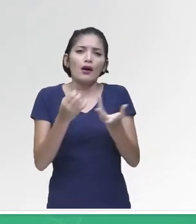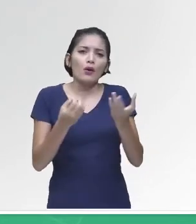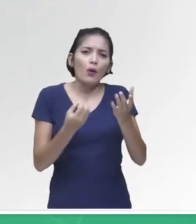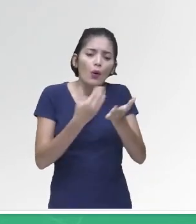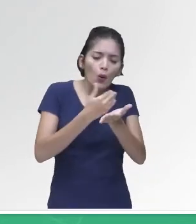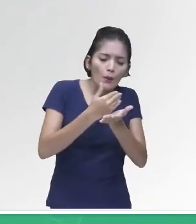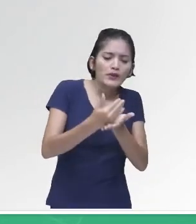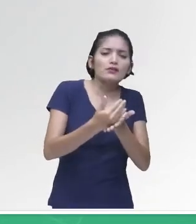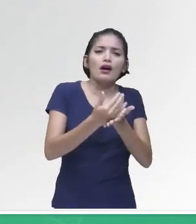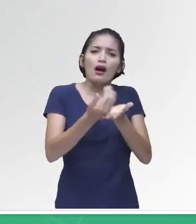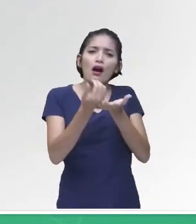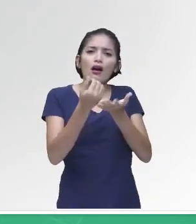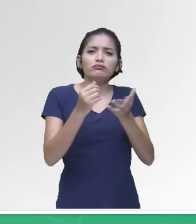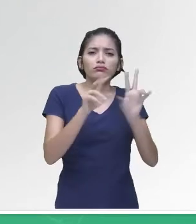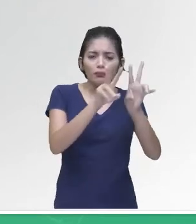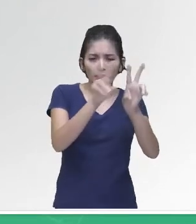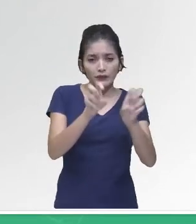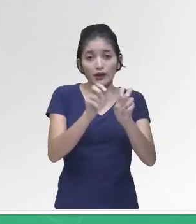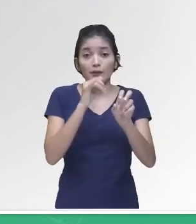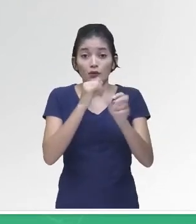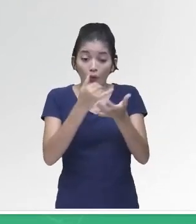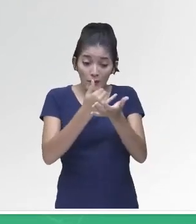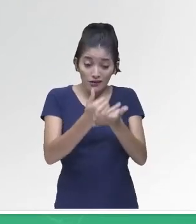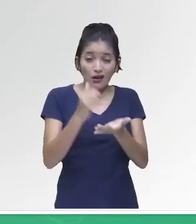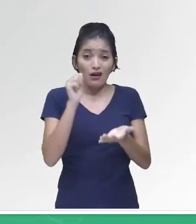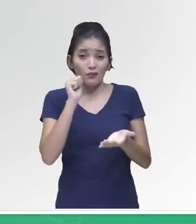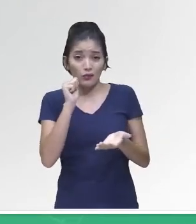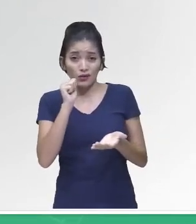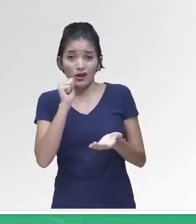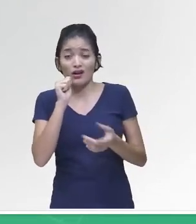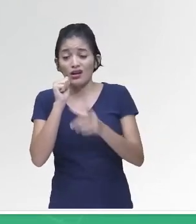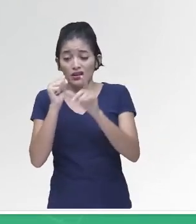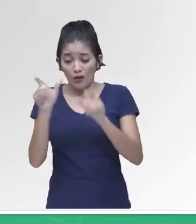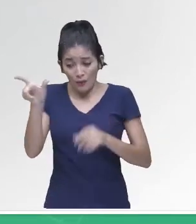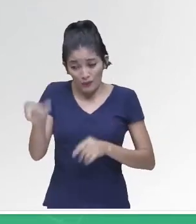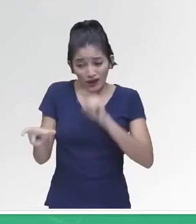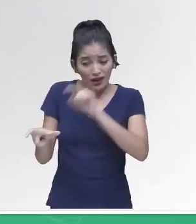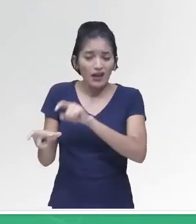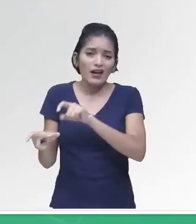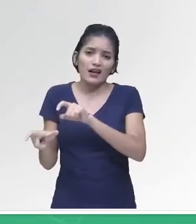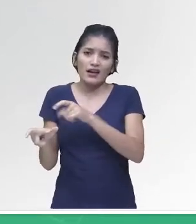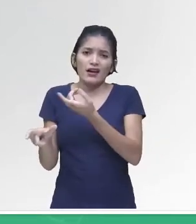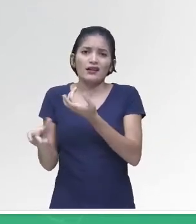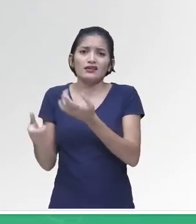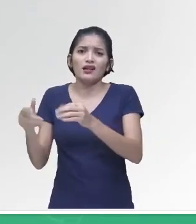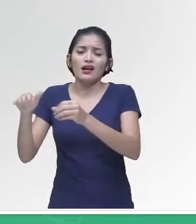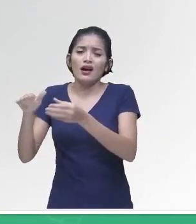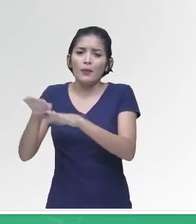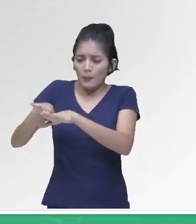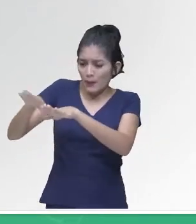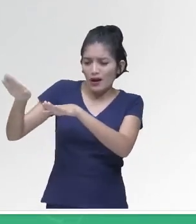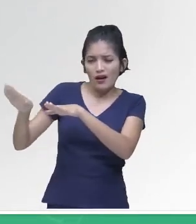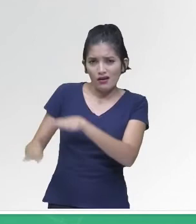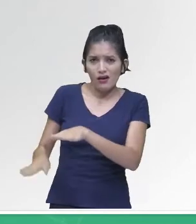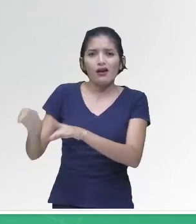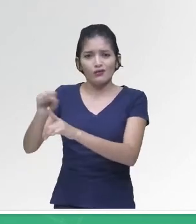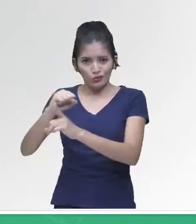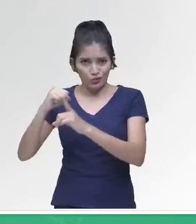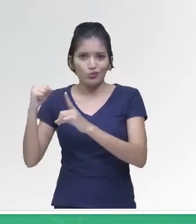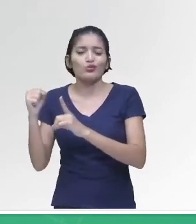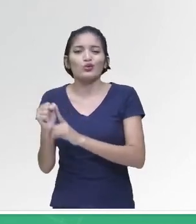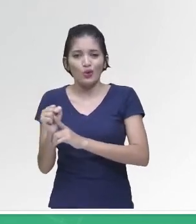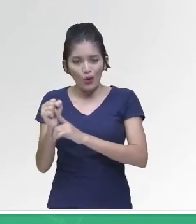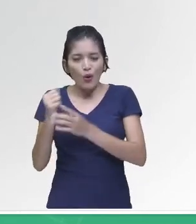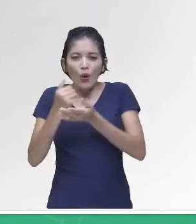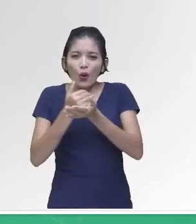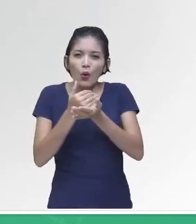Eu posso começar falando das mulheres, em como essas mulheres estão em desvantagem social, e isso acaba levando-as